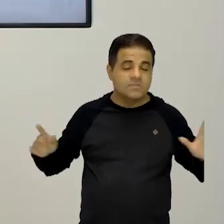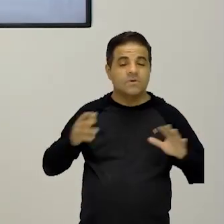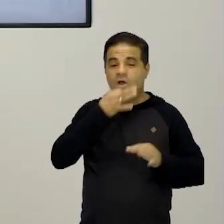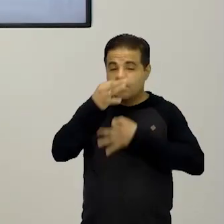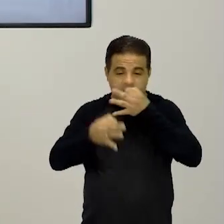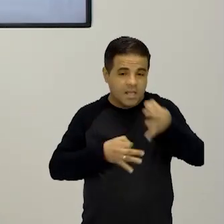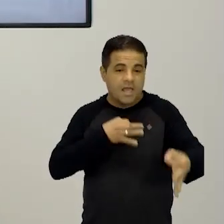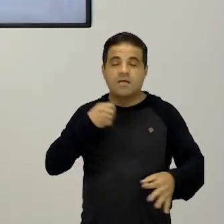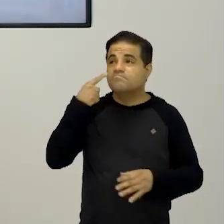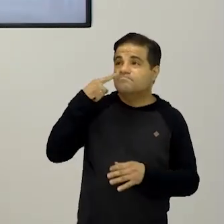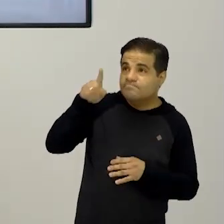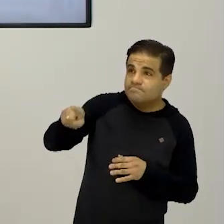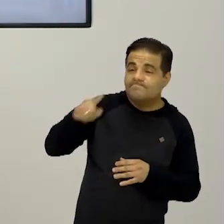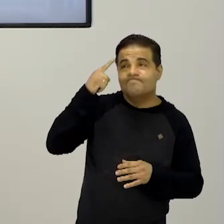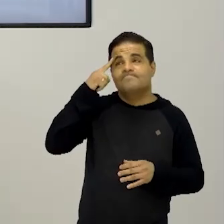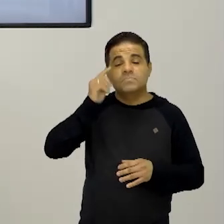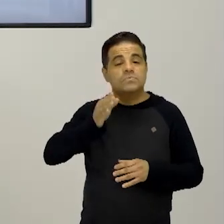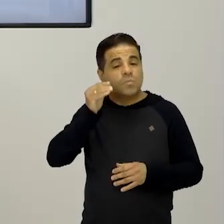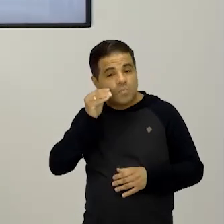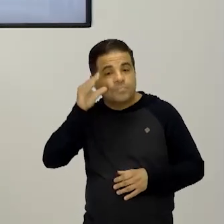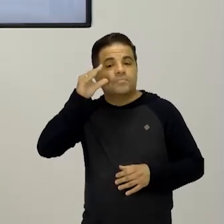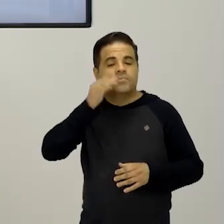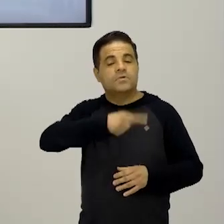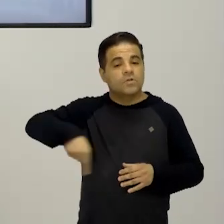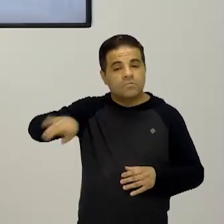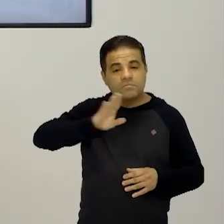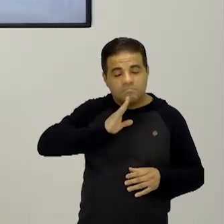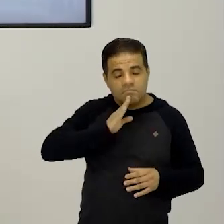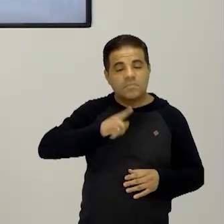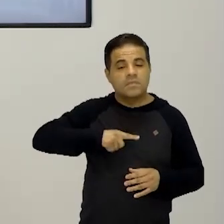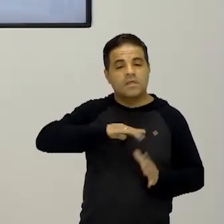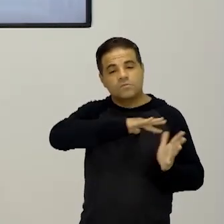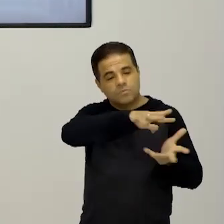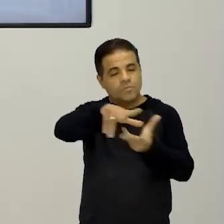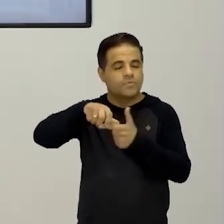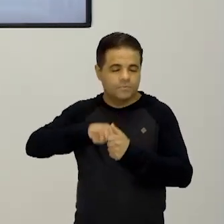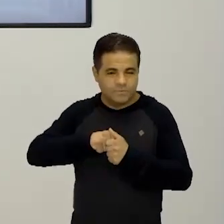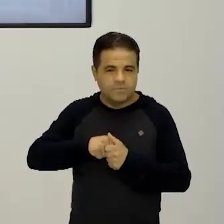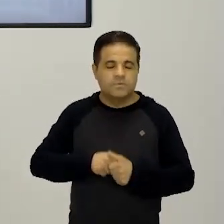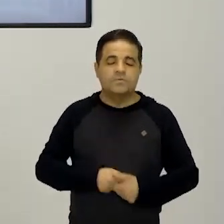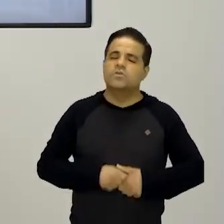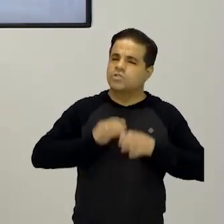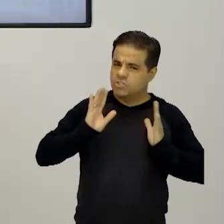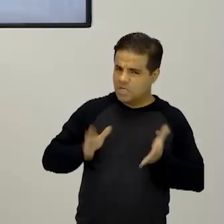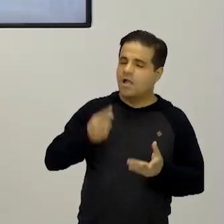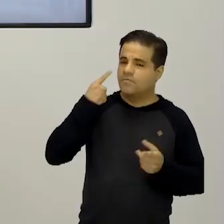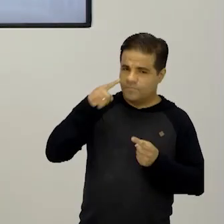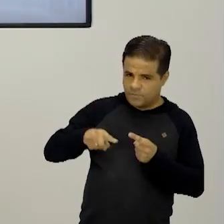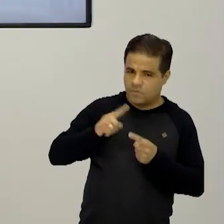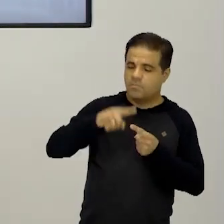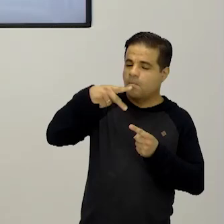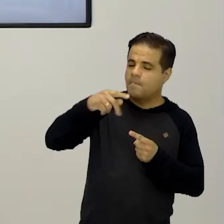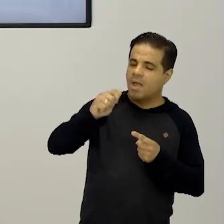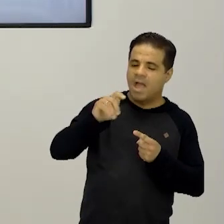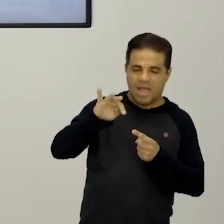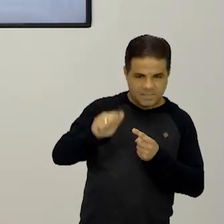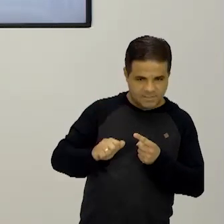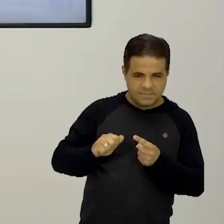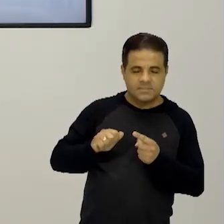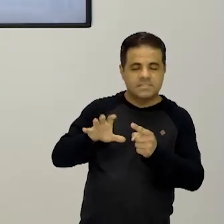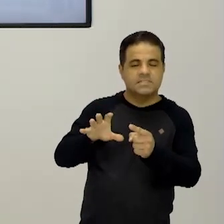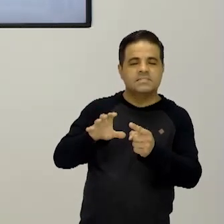baseado em imagens e naquele conhecimento que a gente tem aí de mundo, certo? Então, nós já vimos lá, pasta,